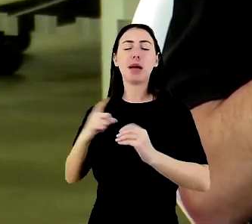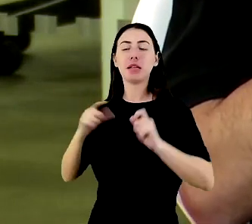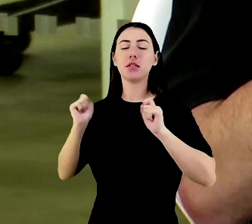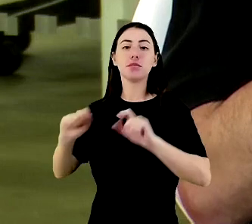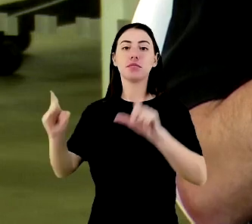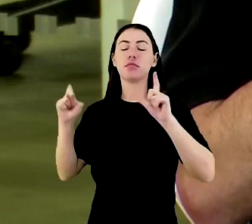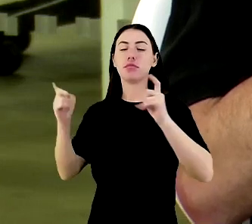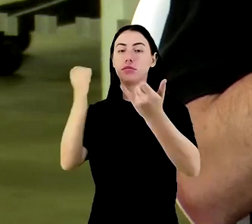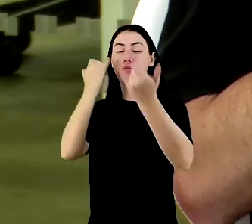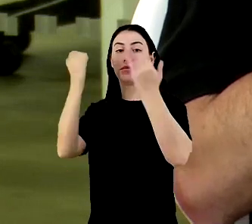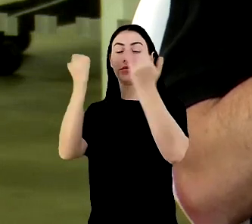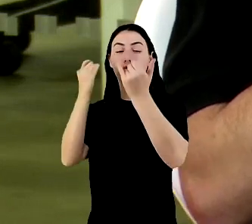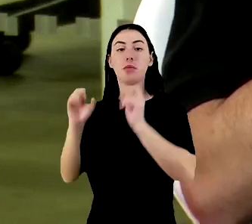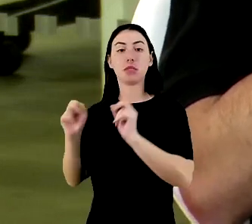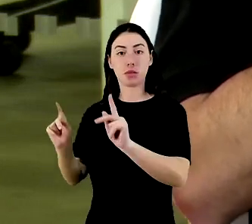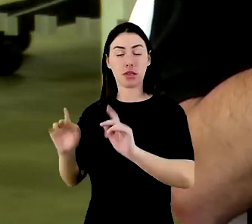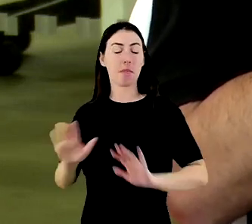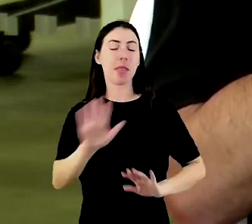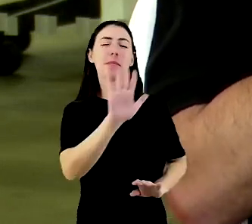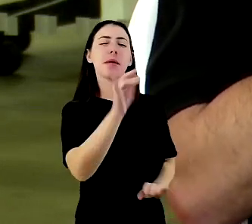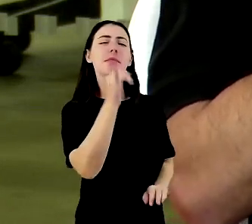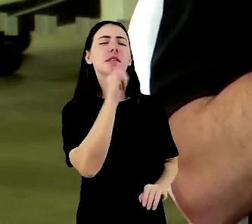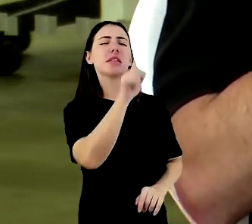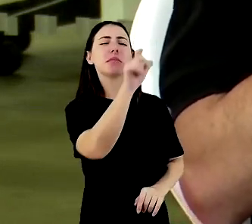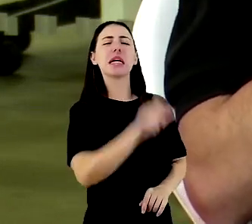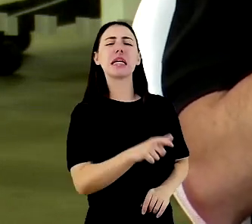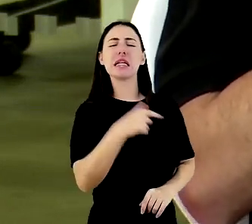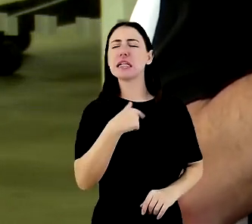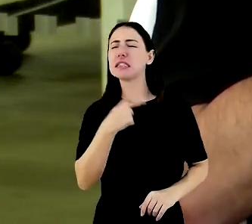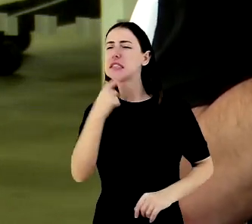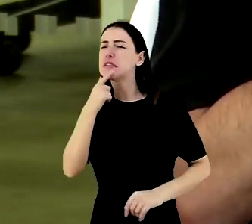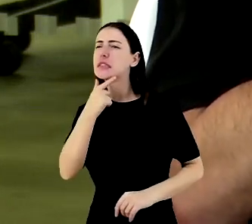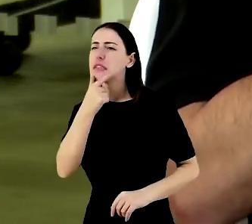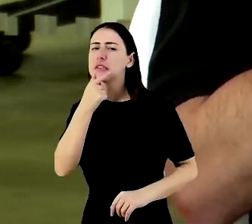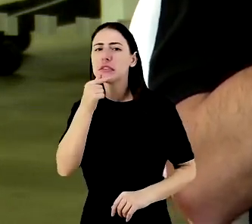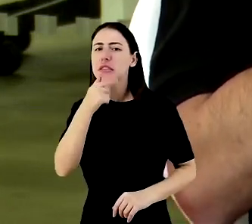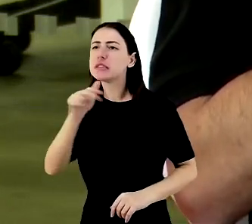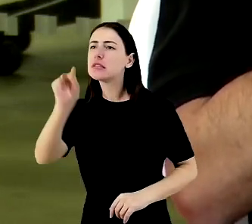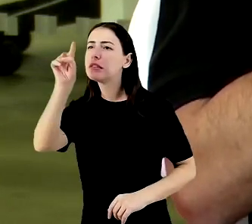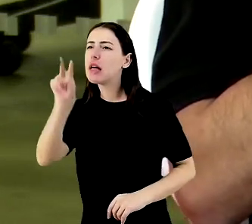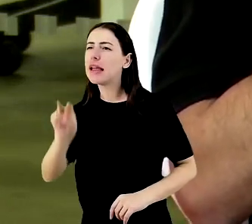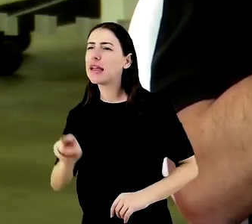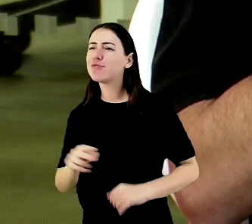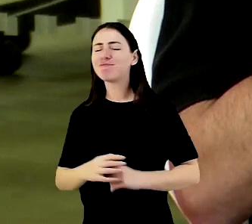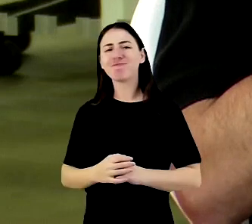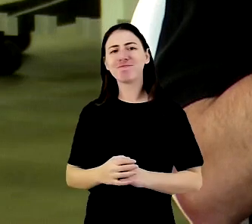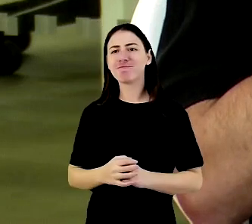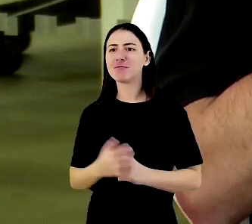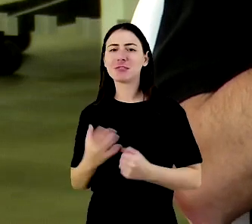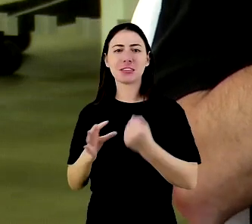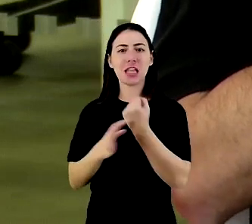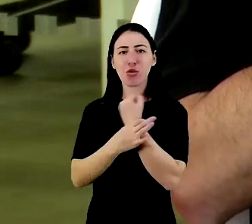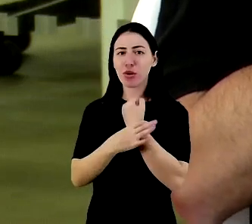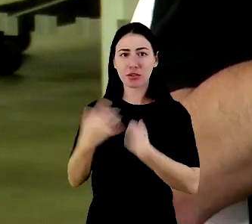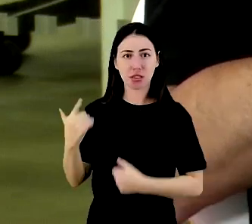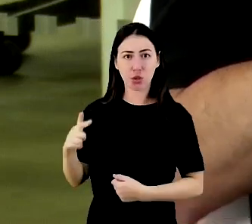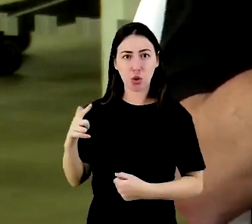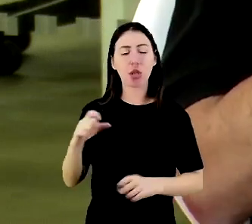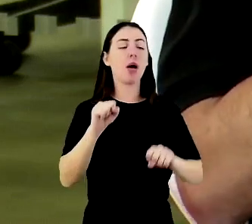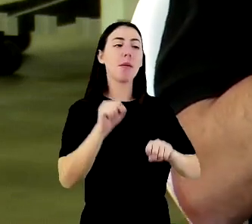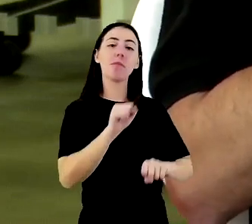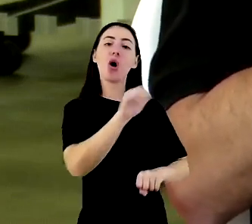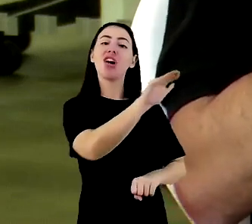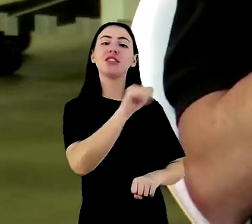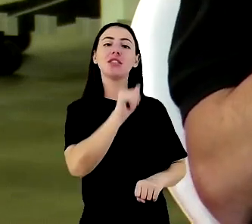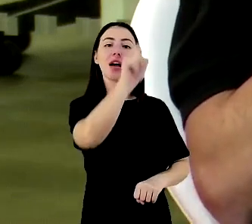segurança na sua escolha, ele tem a consultoria técnica dos especialistas que vai poder orientar ele em qual investimento fazer. Então, é essa